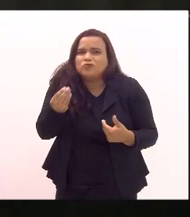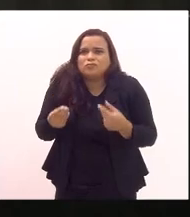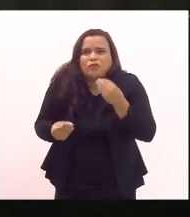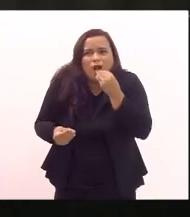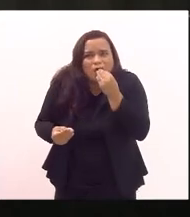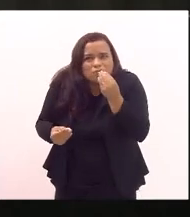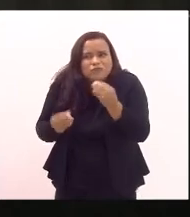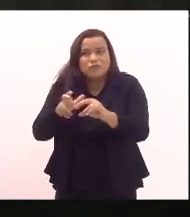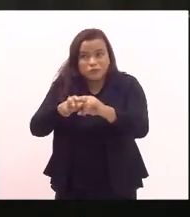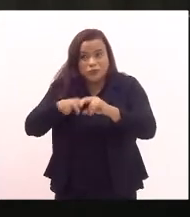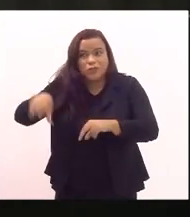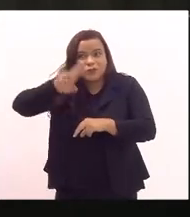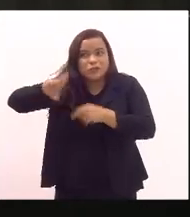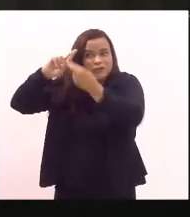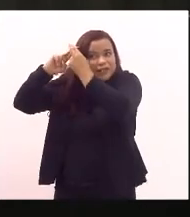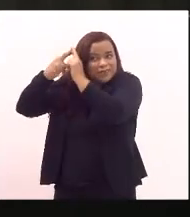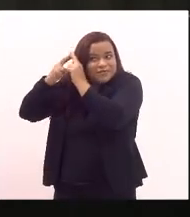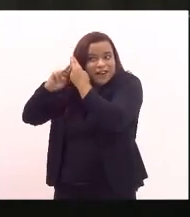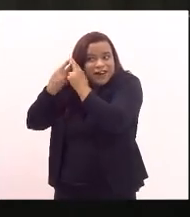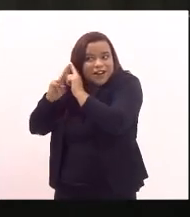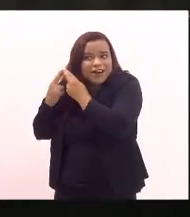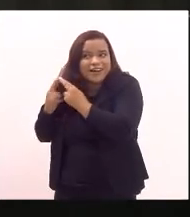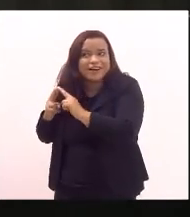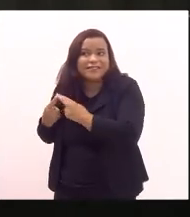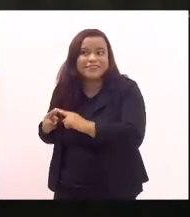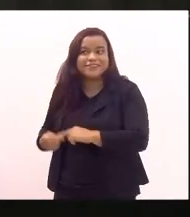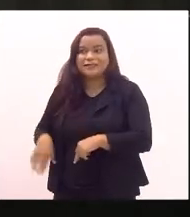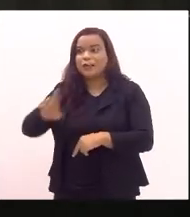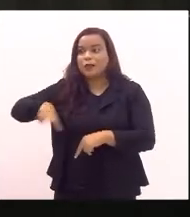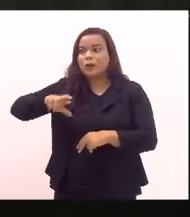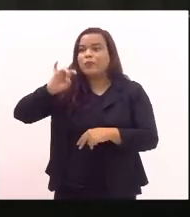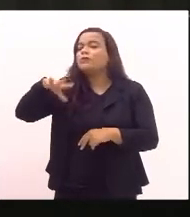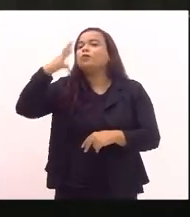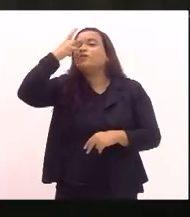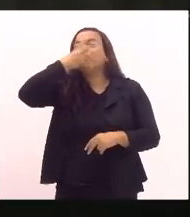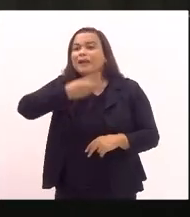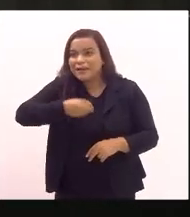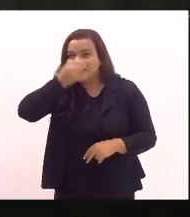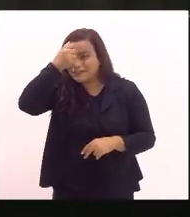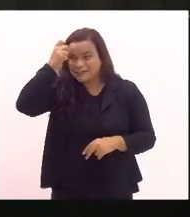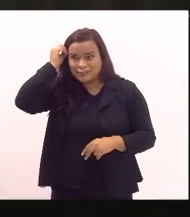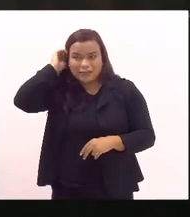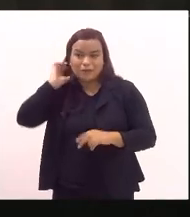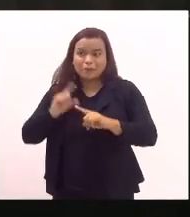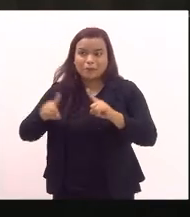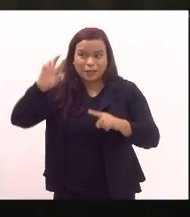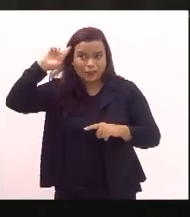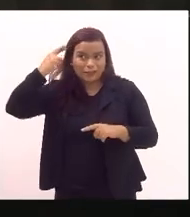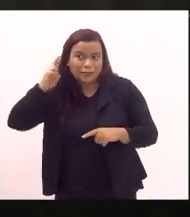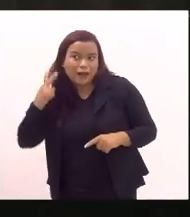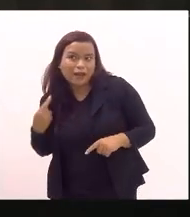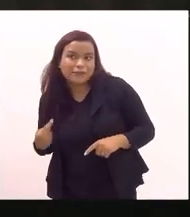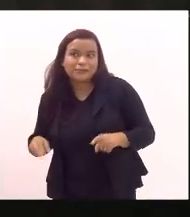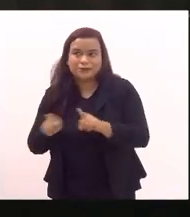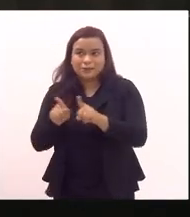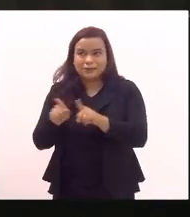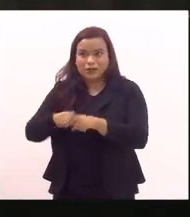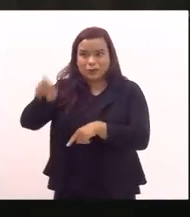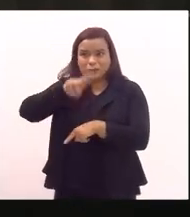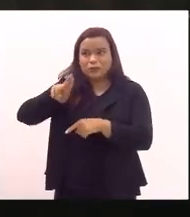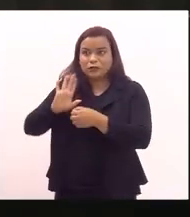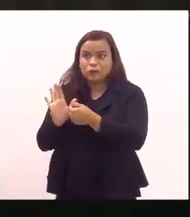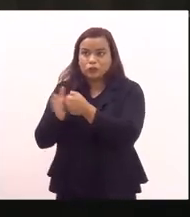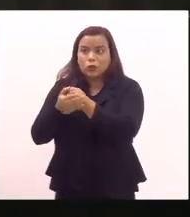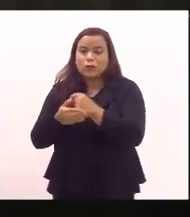por isso a gente usa as tranças não só como elemento de beleza mas essas tranças eram usadas para esconder